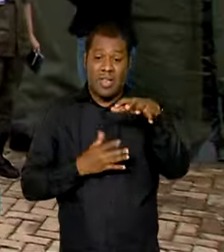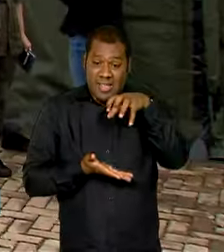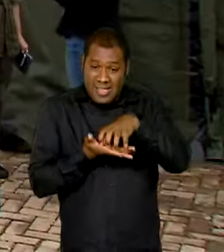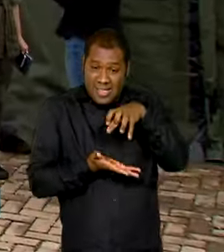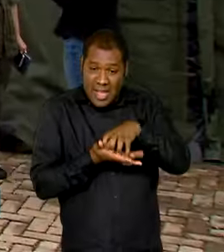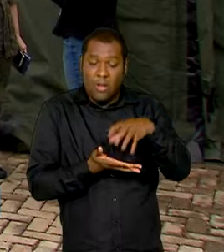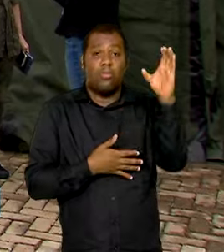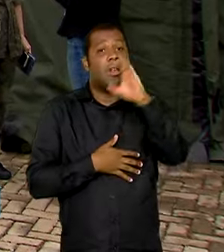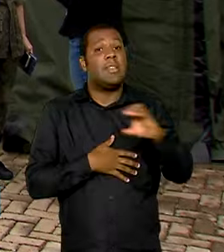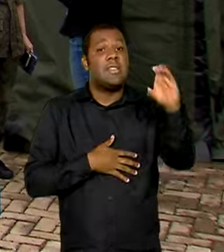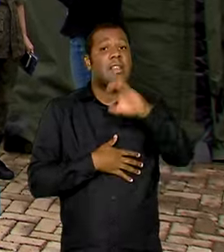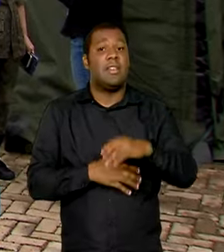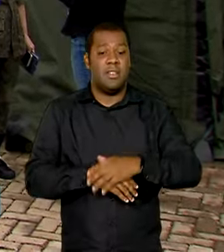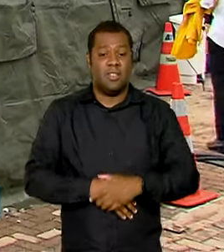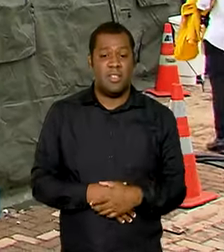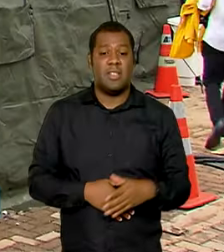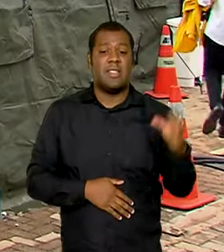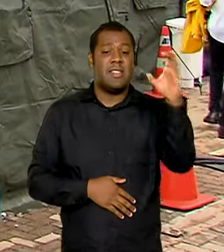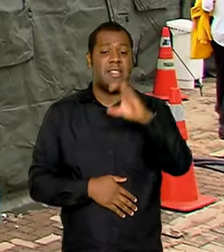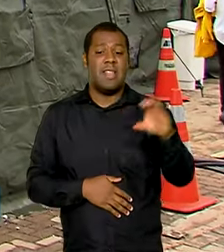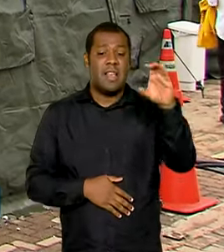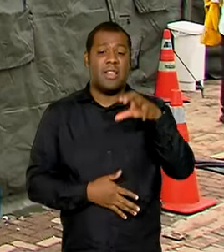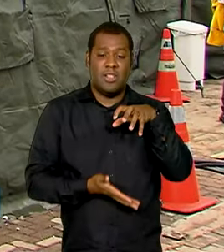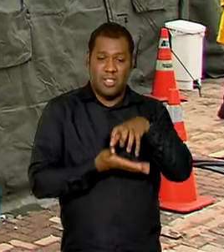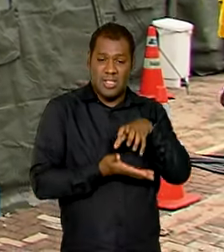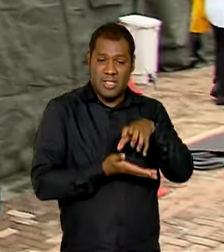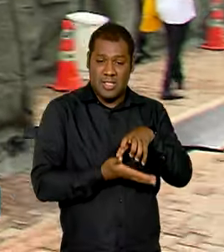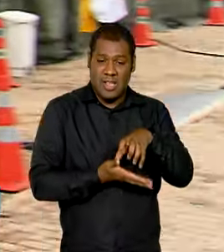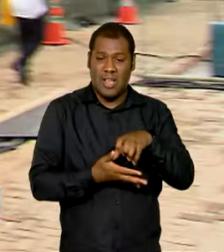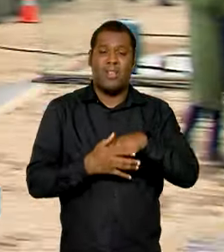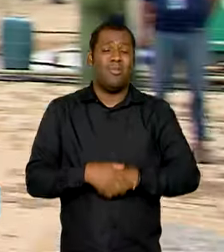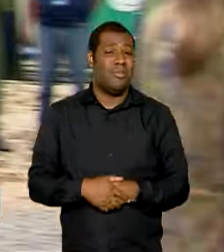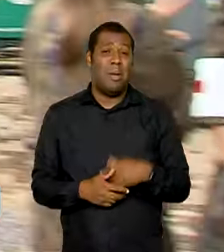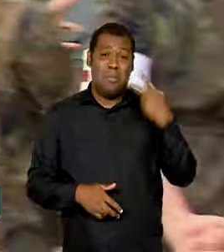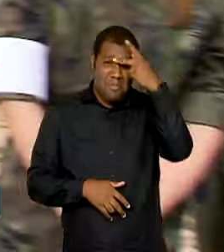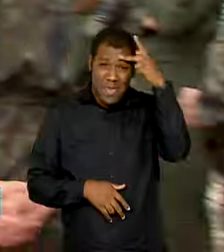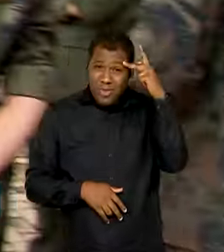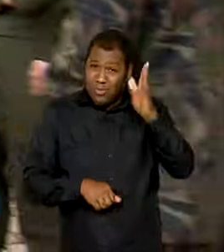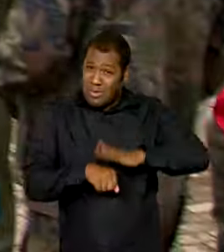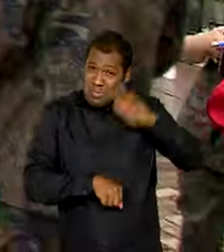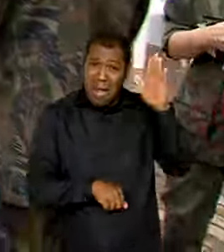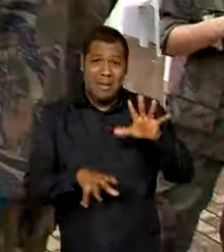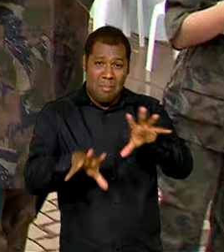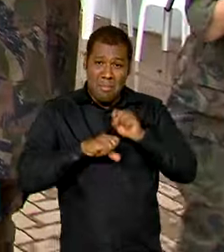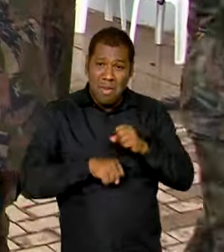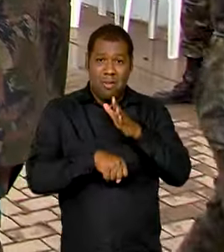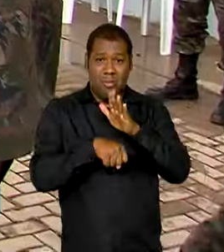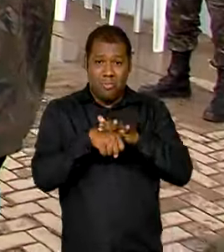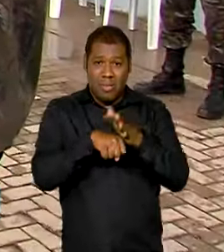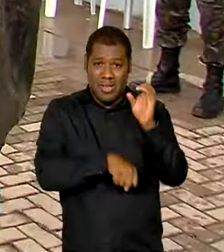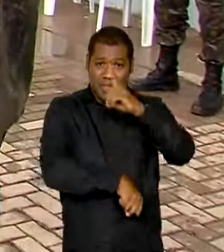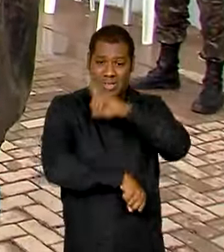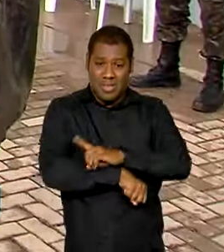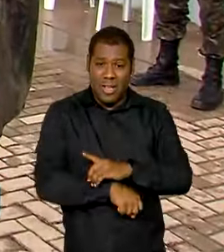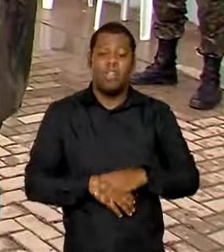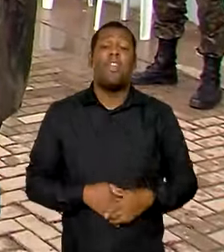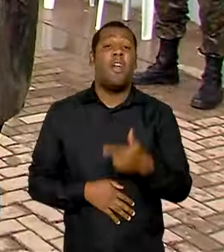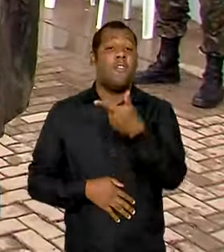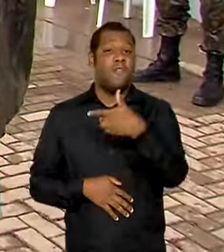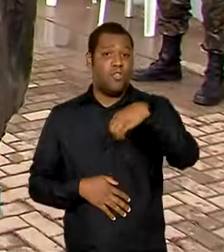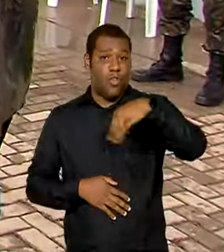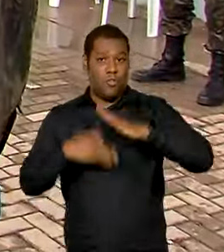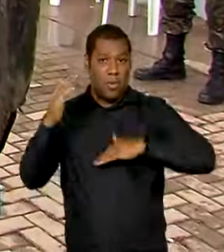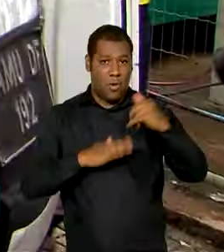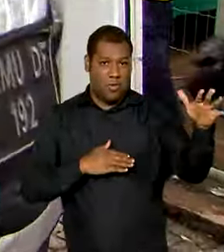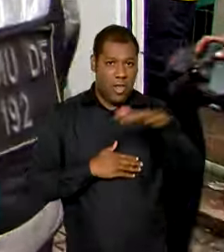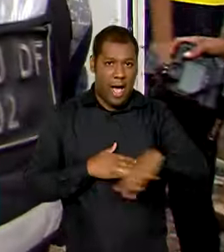da Ceilândia, a região administrativa que mais computou casos. São 29 profissionais, entre médicos,